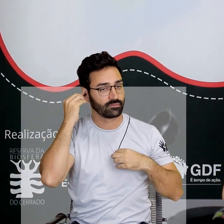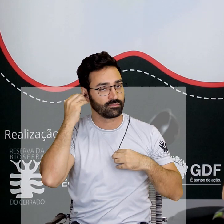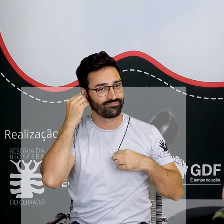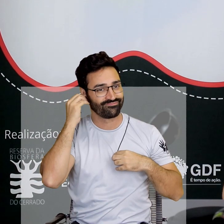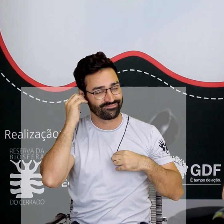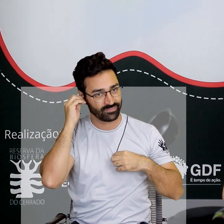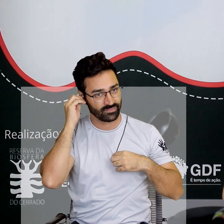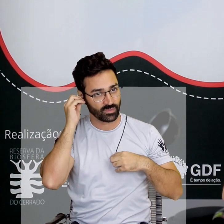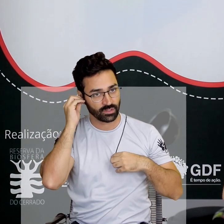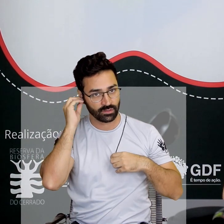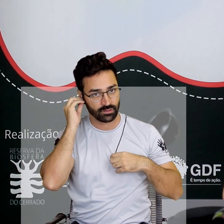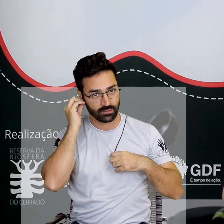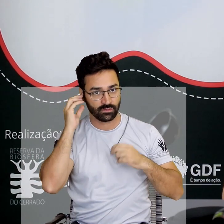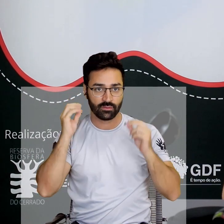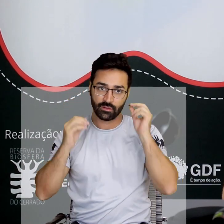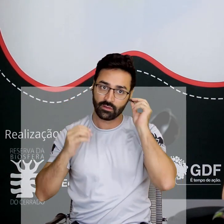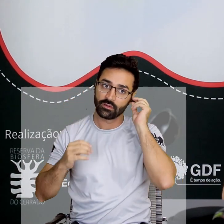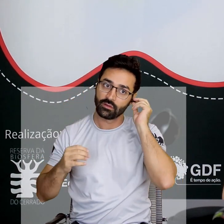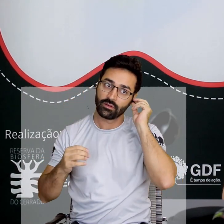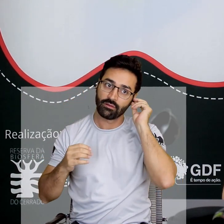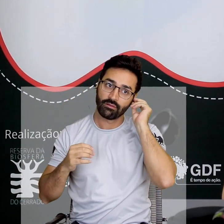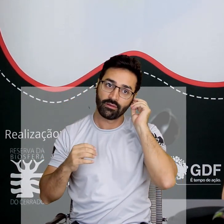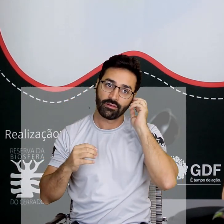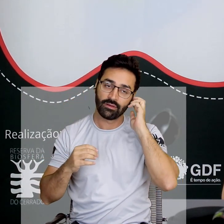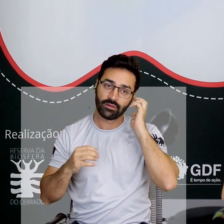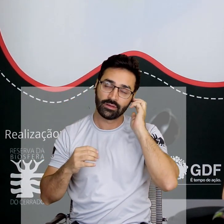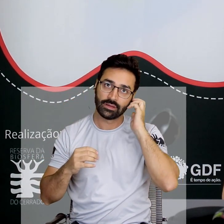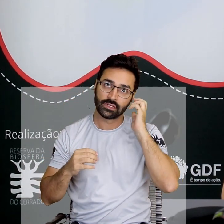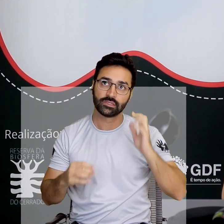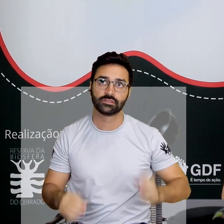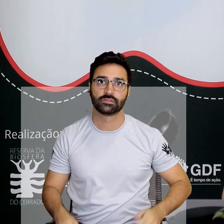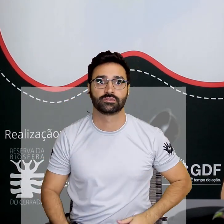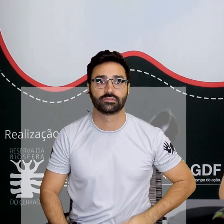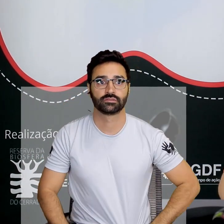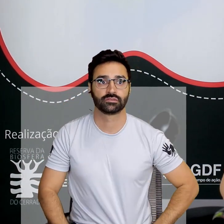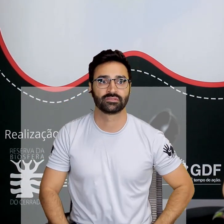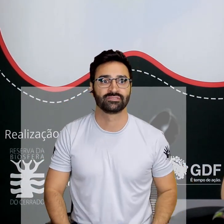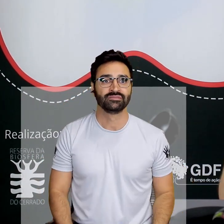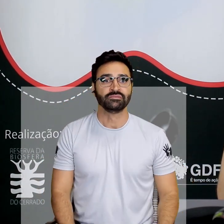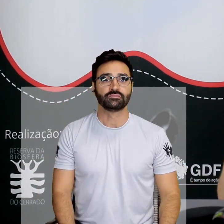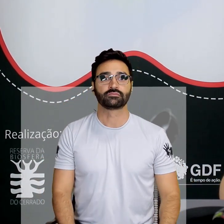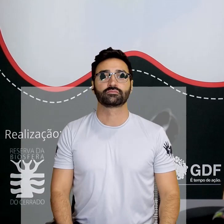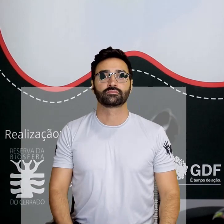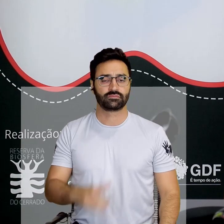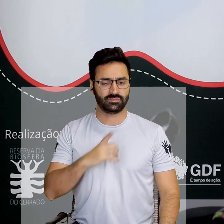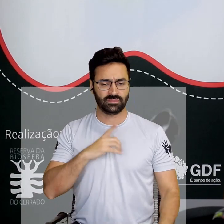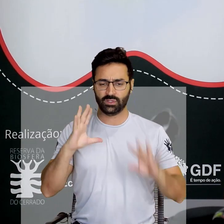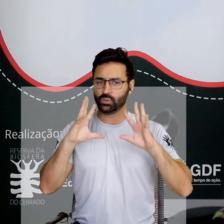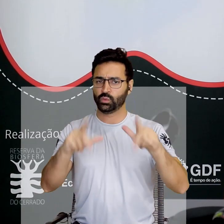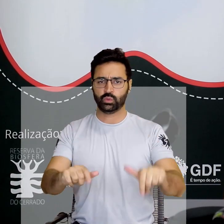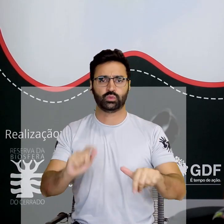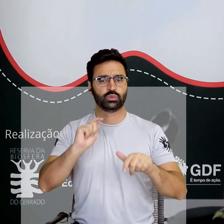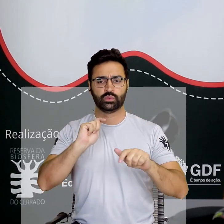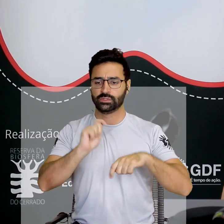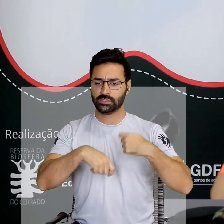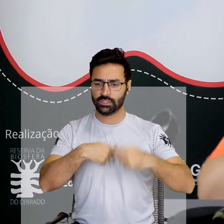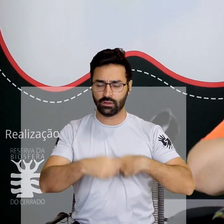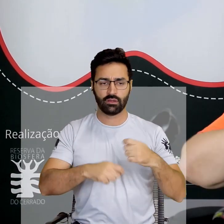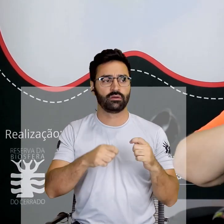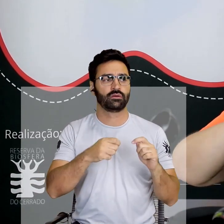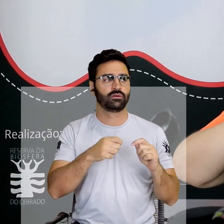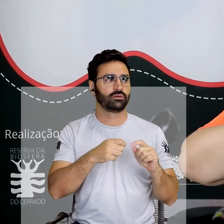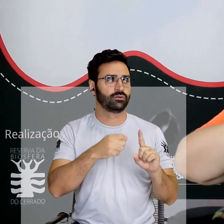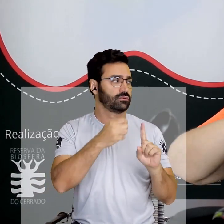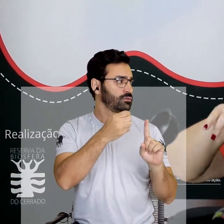uma vez, mas eu não estou me lembrando agora, confesso. Mas nós temos todos os sinais relacionados à